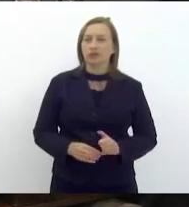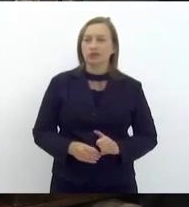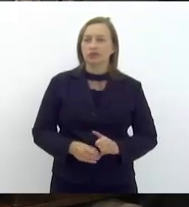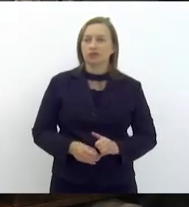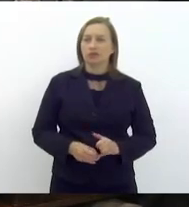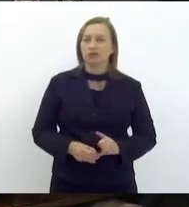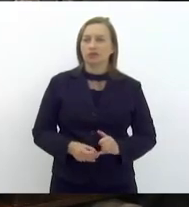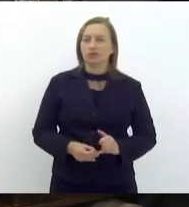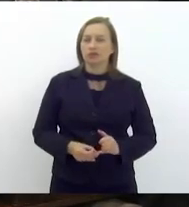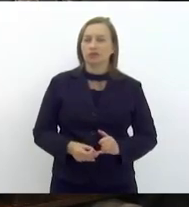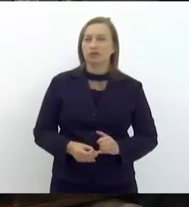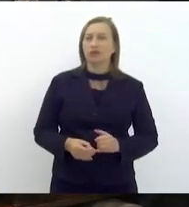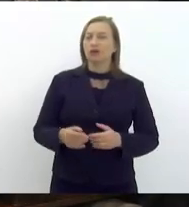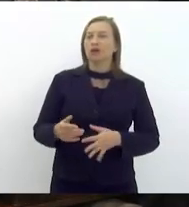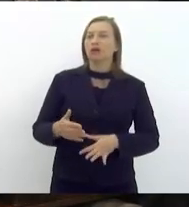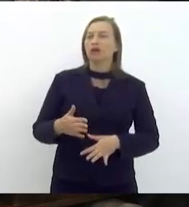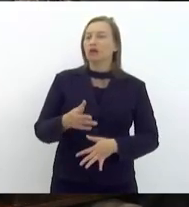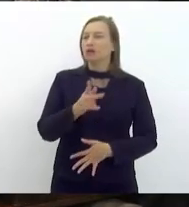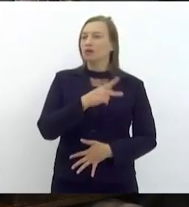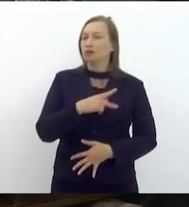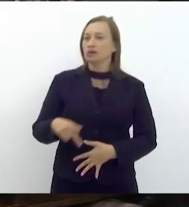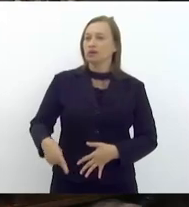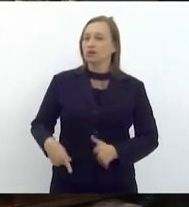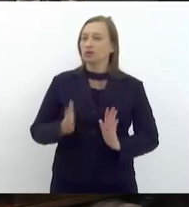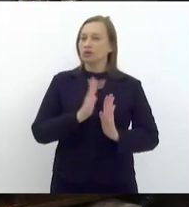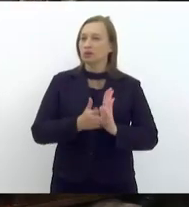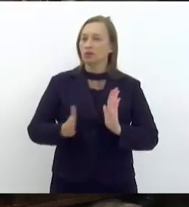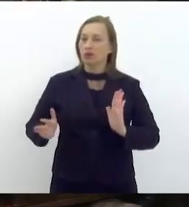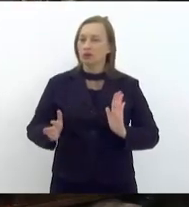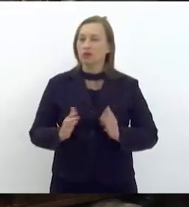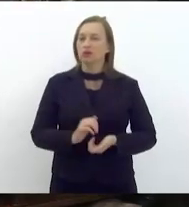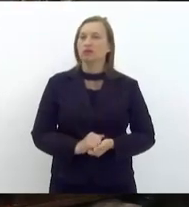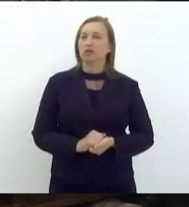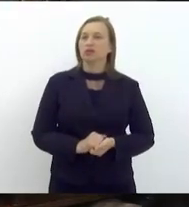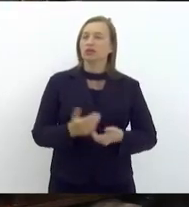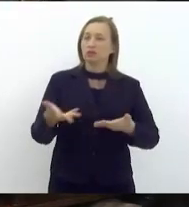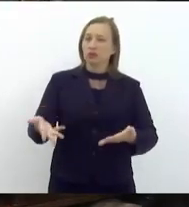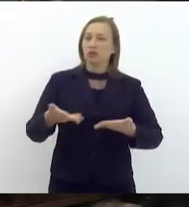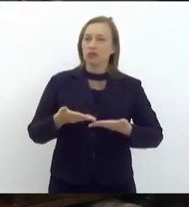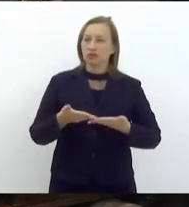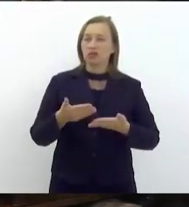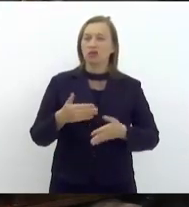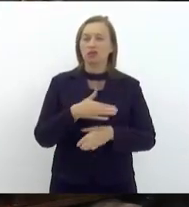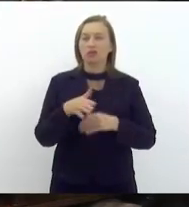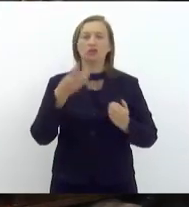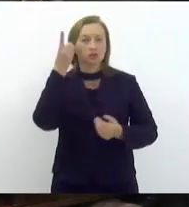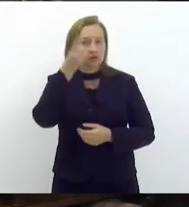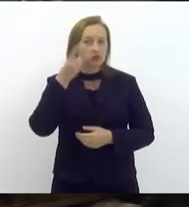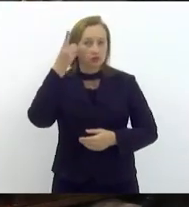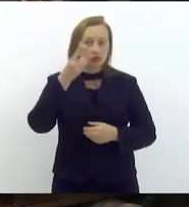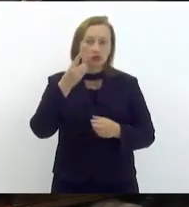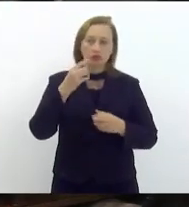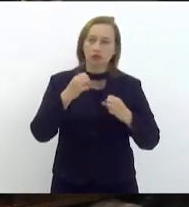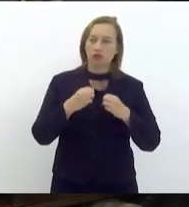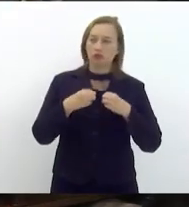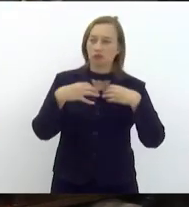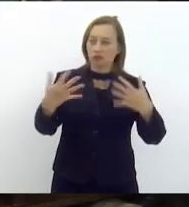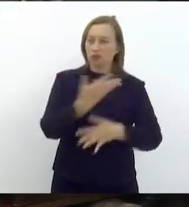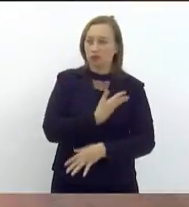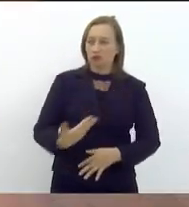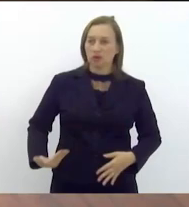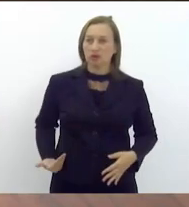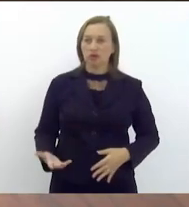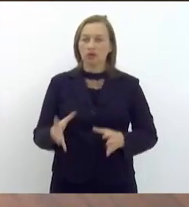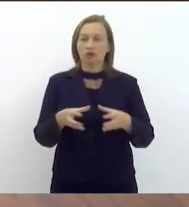Presidente pela ordem sim só aproveitar essa pequena pausa para convidar os senhores e senhoras deputados para audiência pública que a comissão de saúde